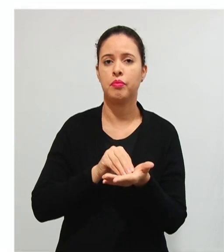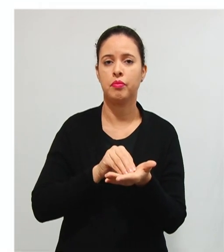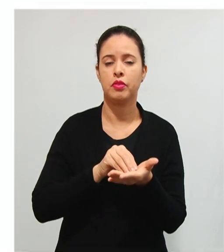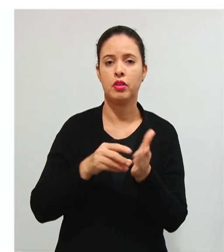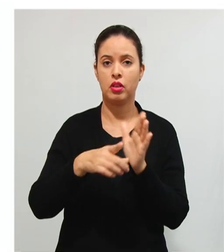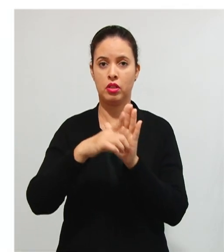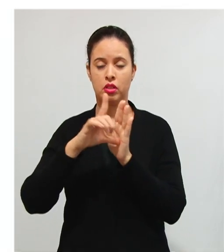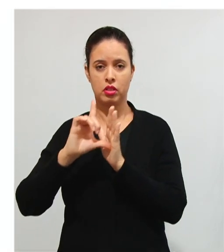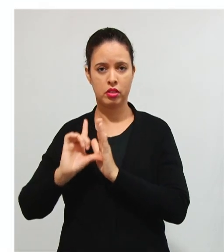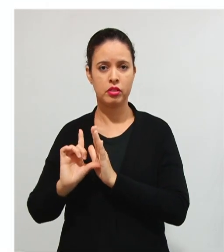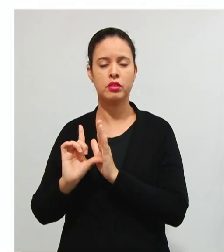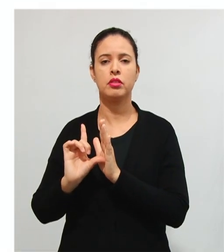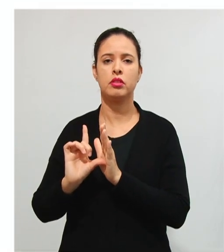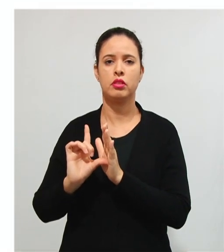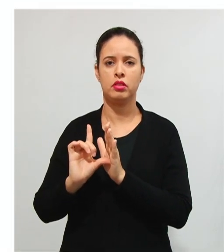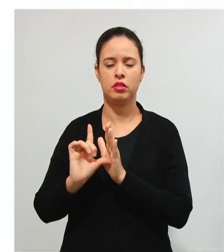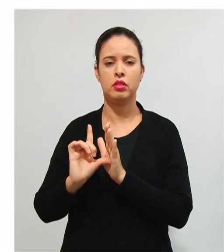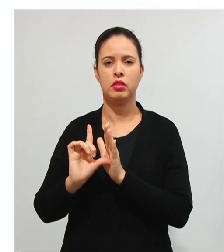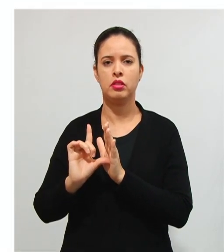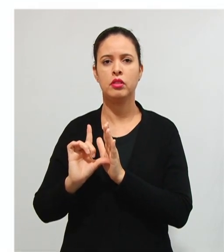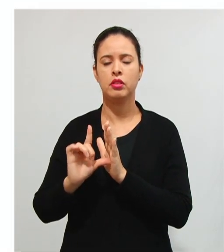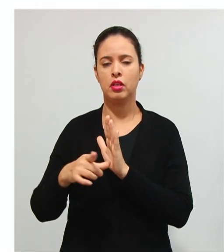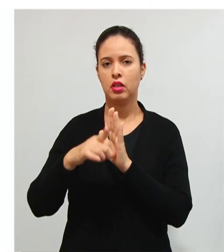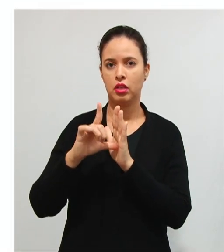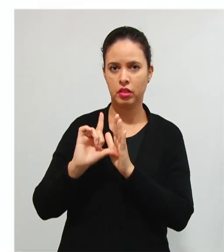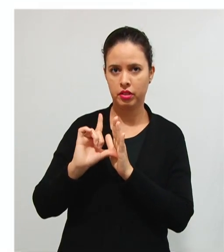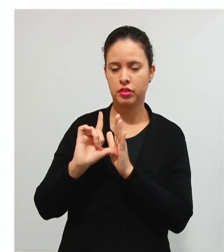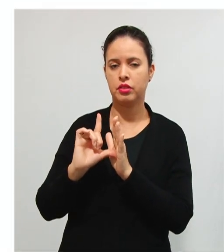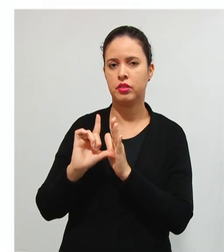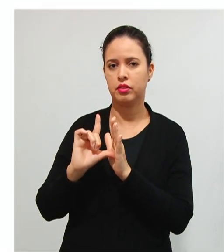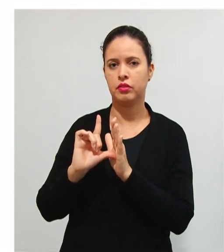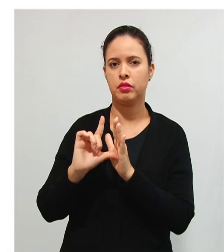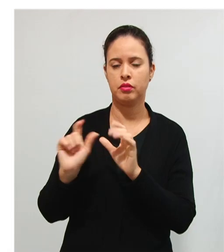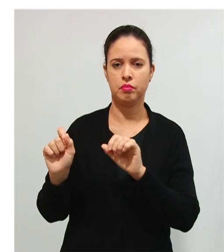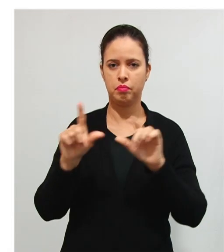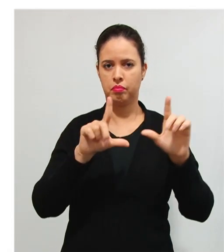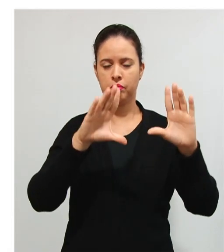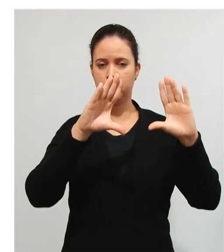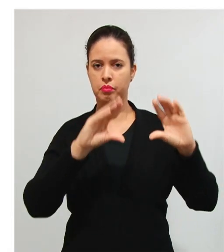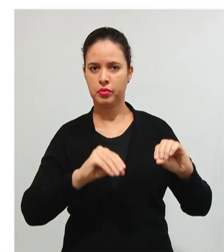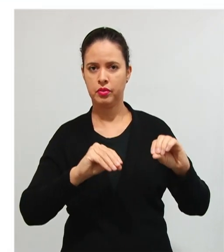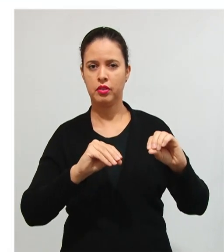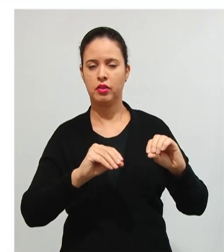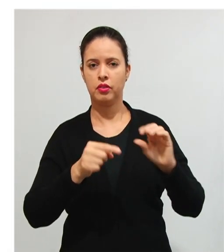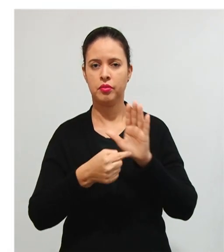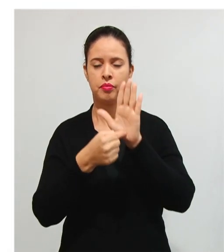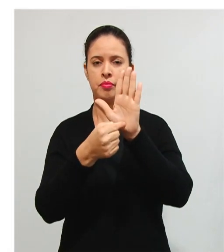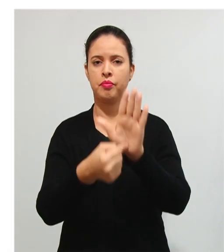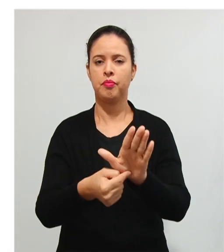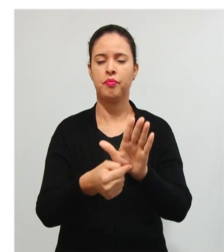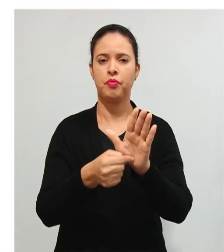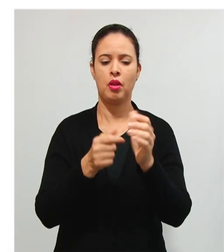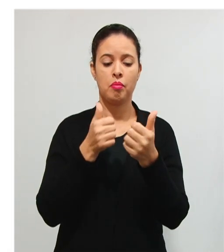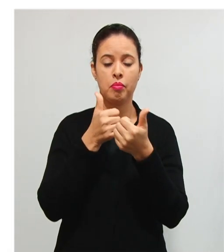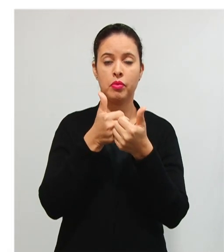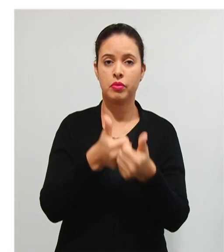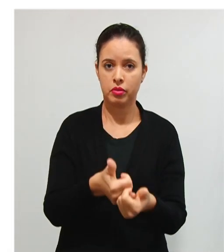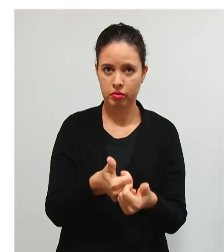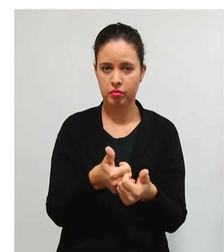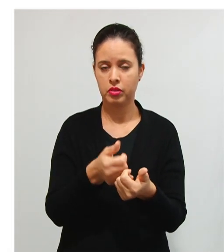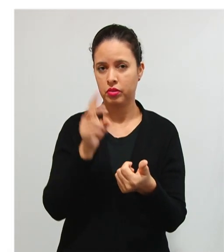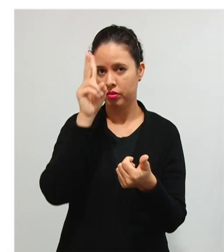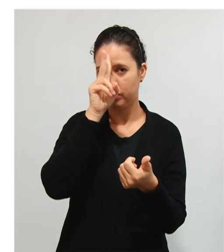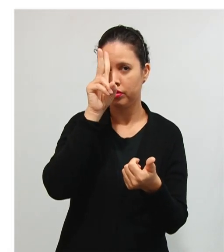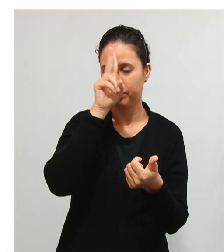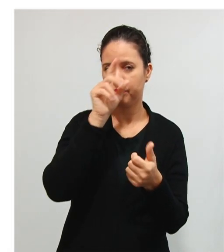anterior daquele site antes dele sair de fora do ar. Então ele vai te mostrar algo aproximado, historicamente,